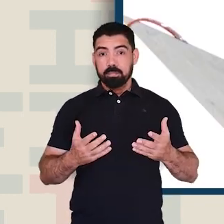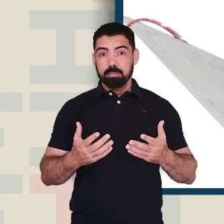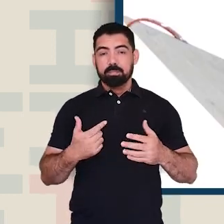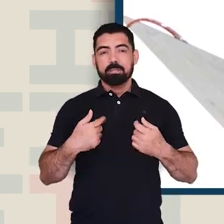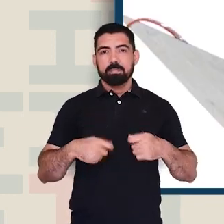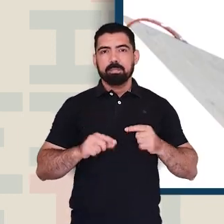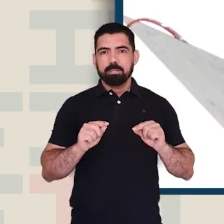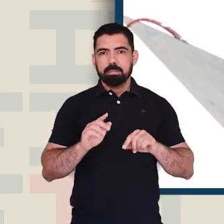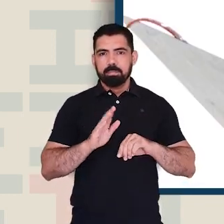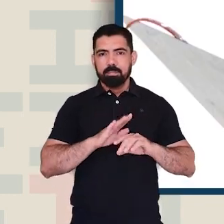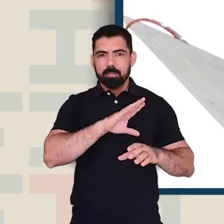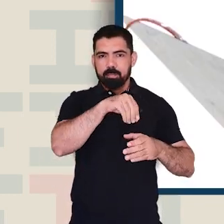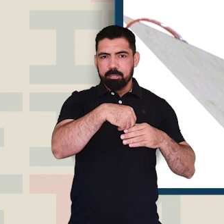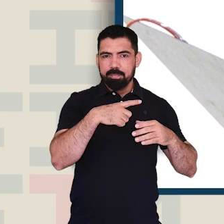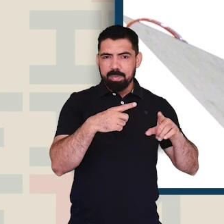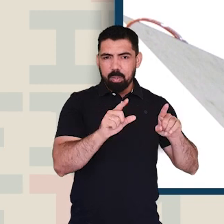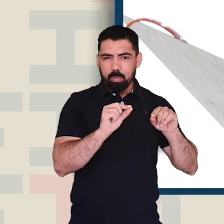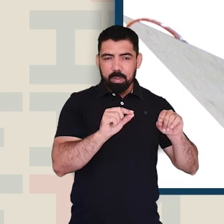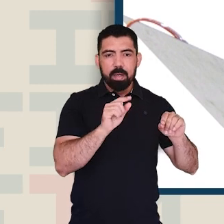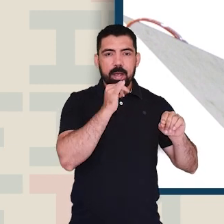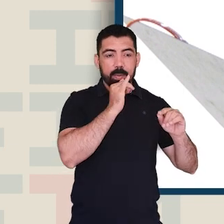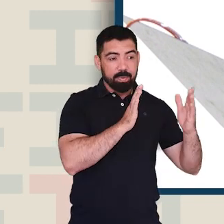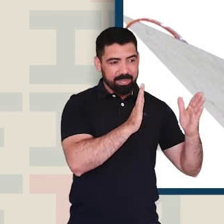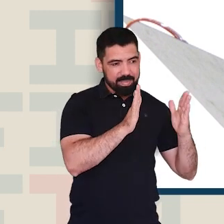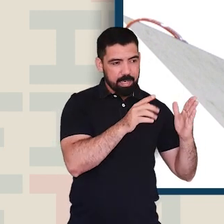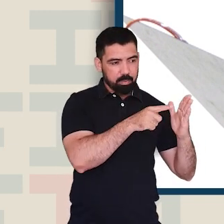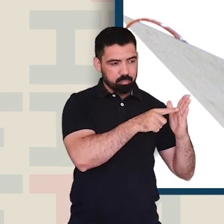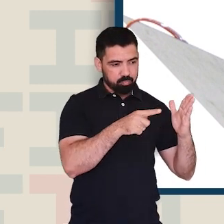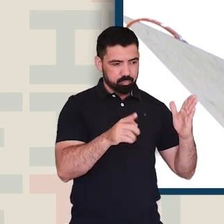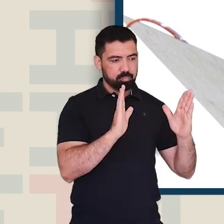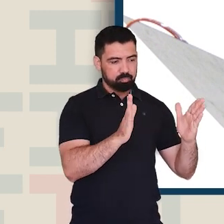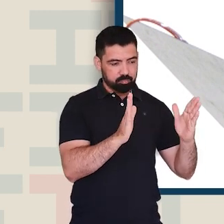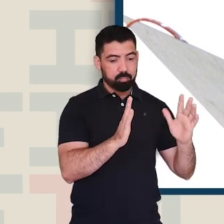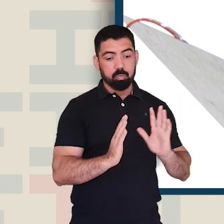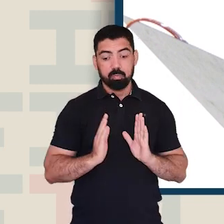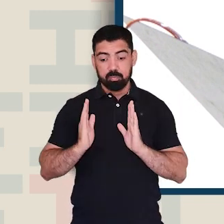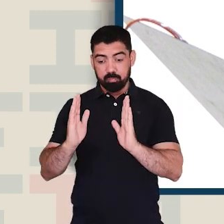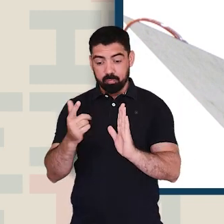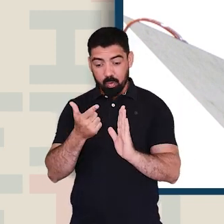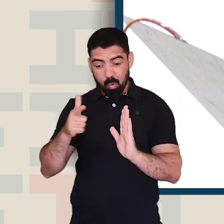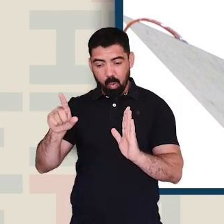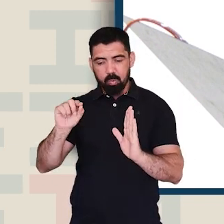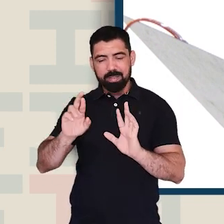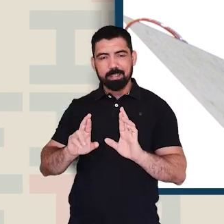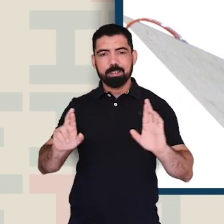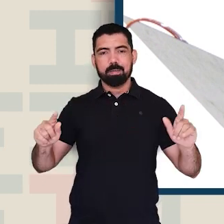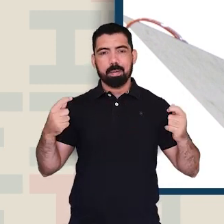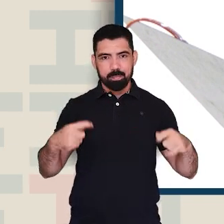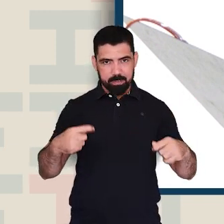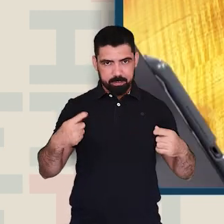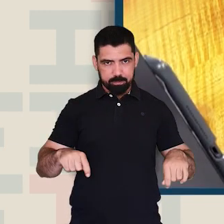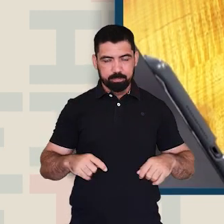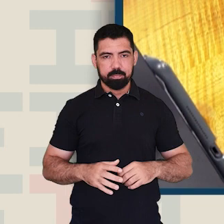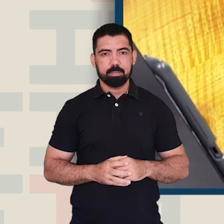Né? E aí tinha que ter uma frase contrastante. Então também apareceu outra escalinha de 5 notas.